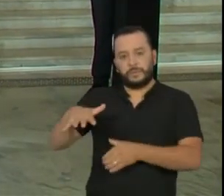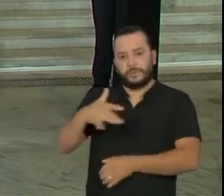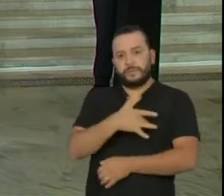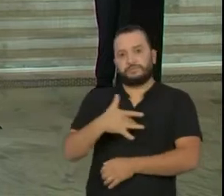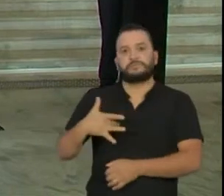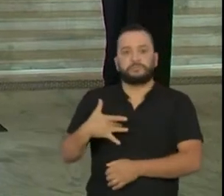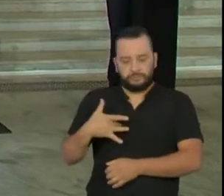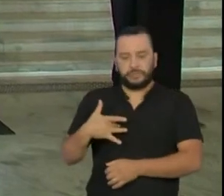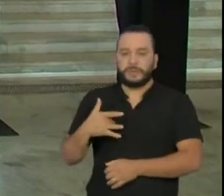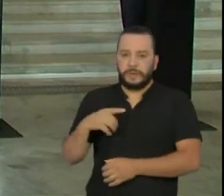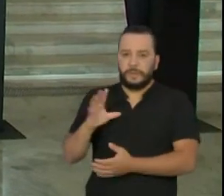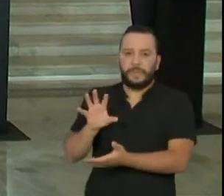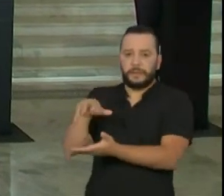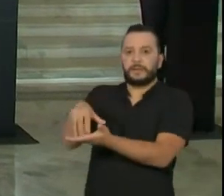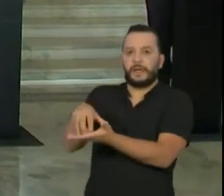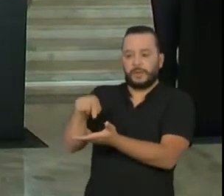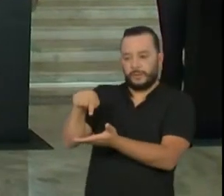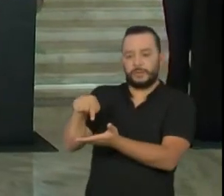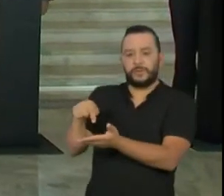de Contingência do